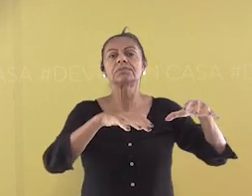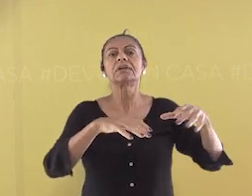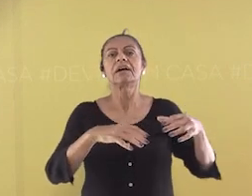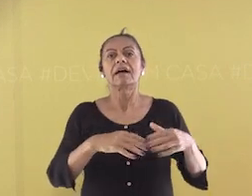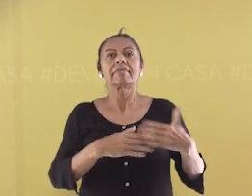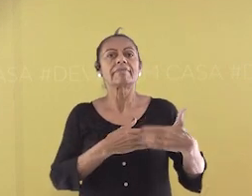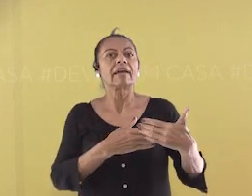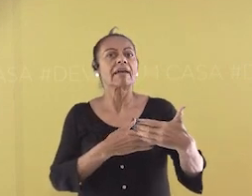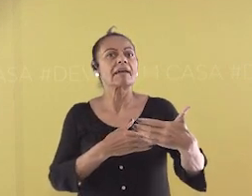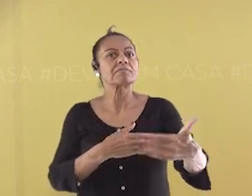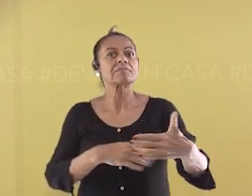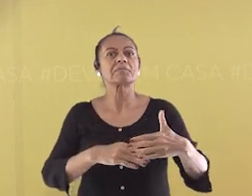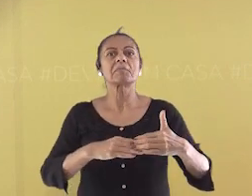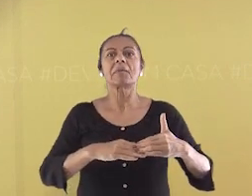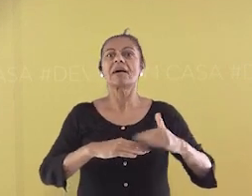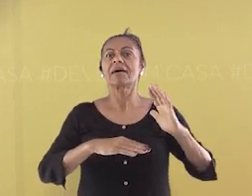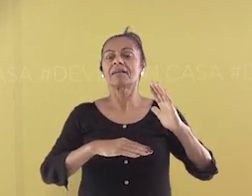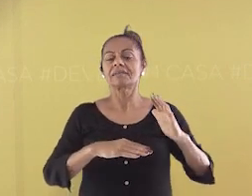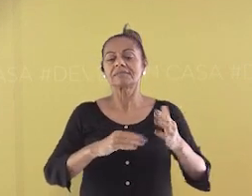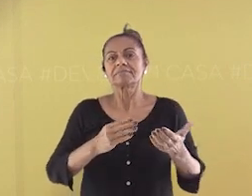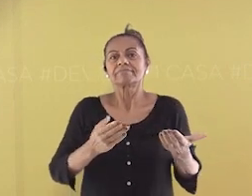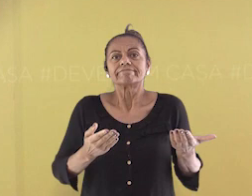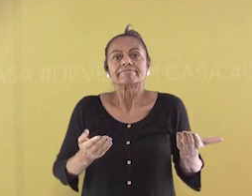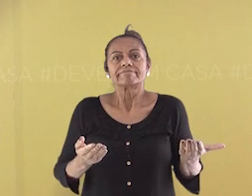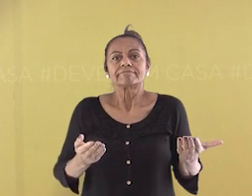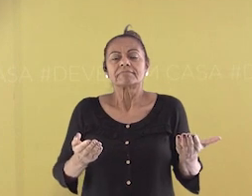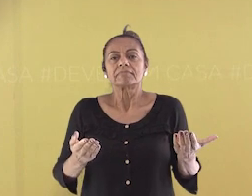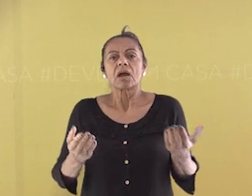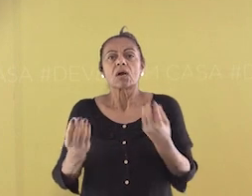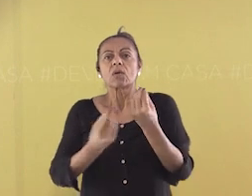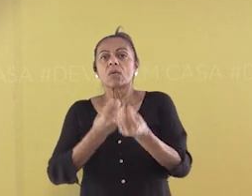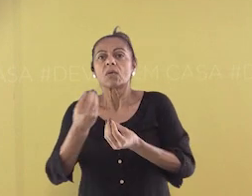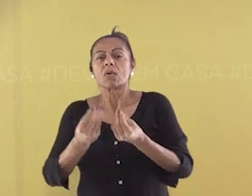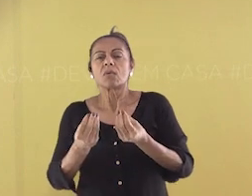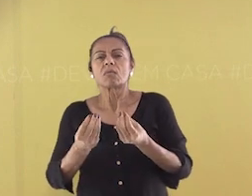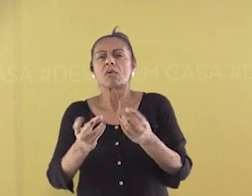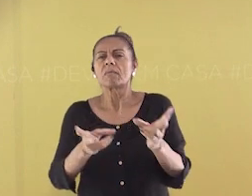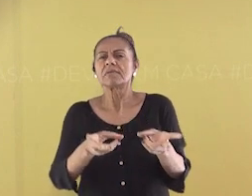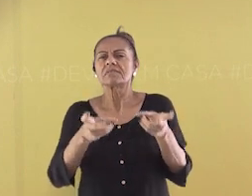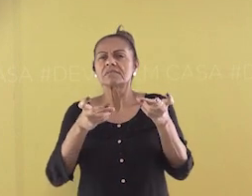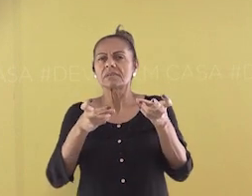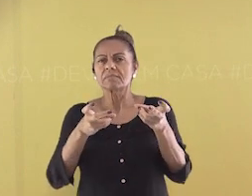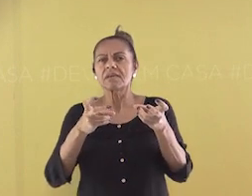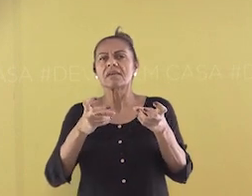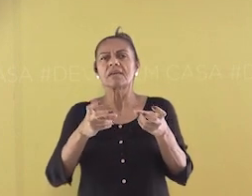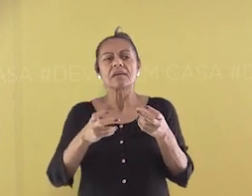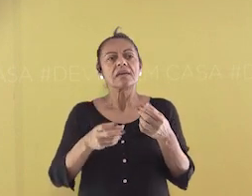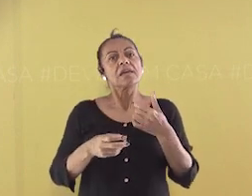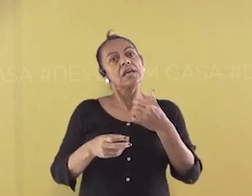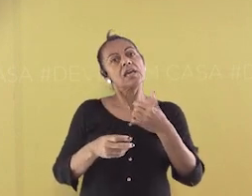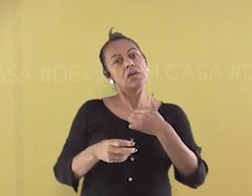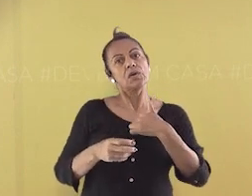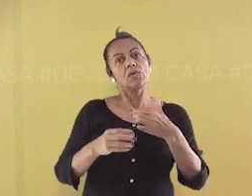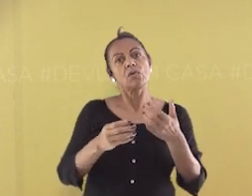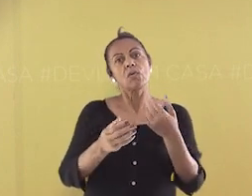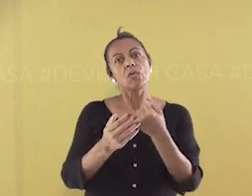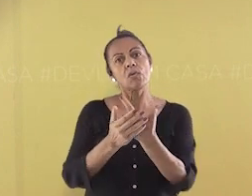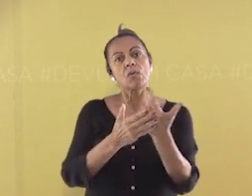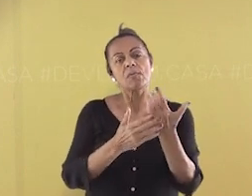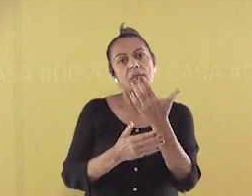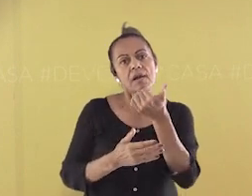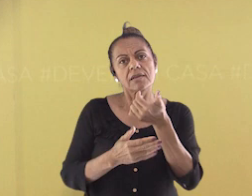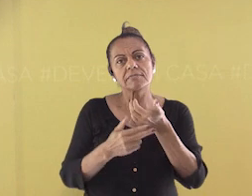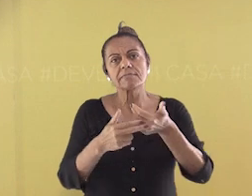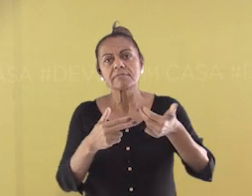se eu estou levando para casa um alimento transgênico? Segundo o IDEC, Instituto Brasileiro